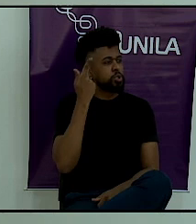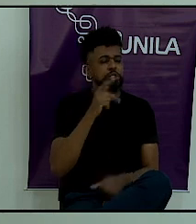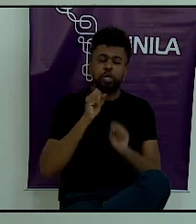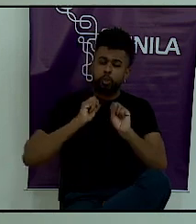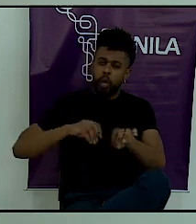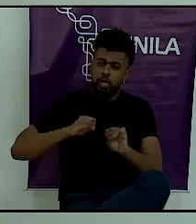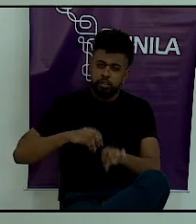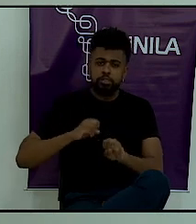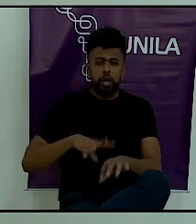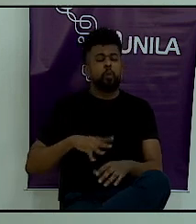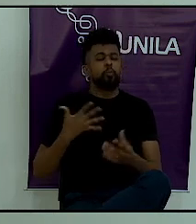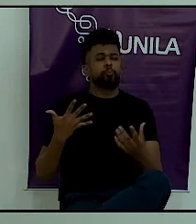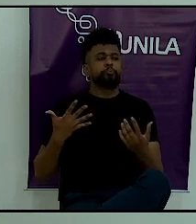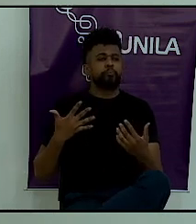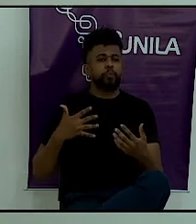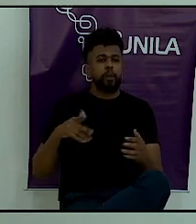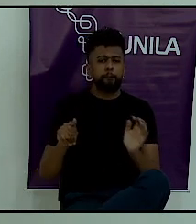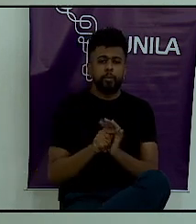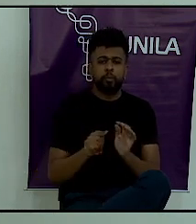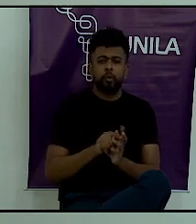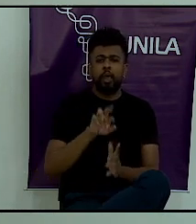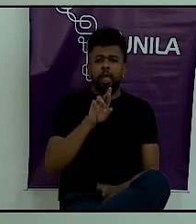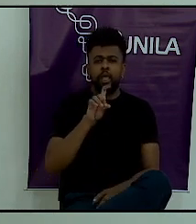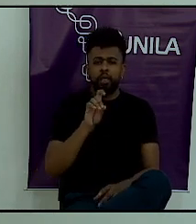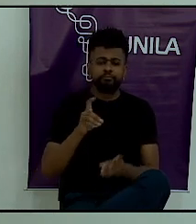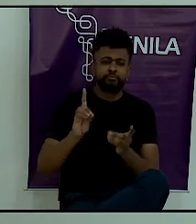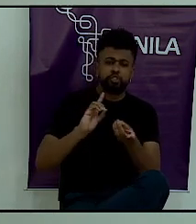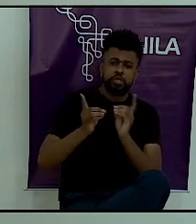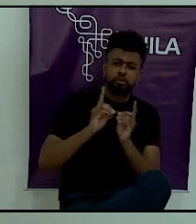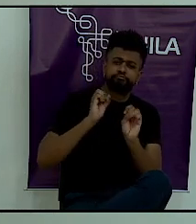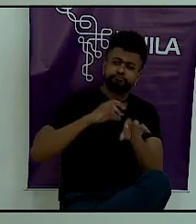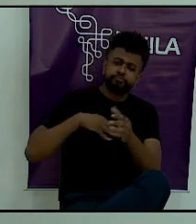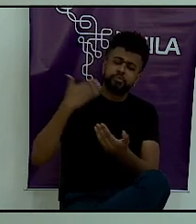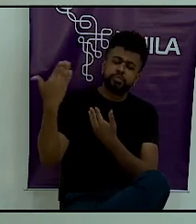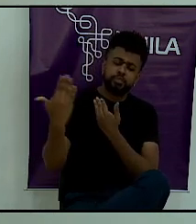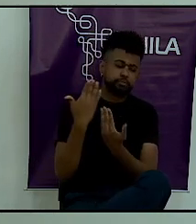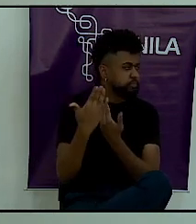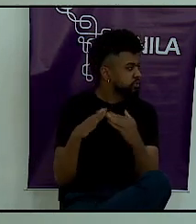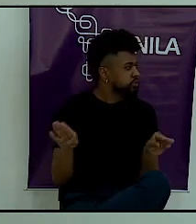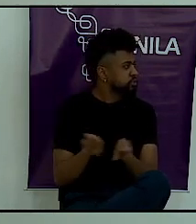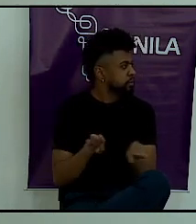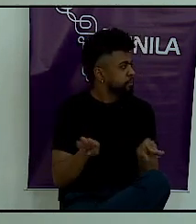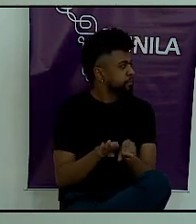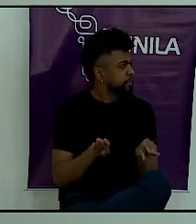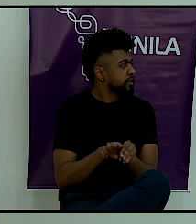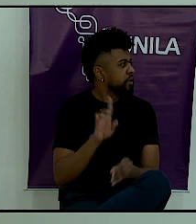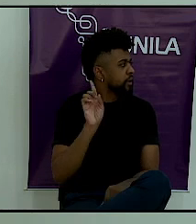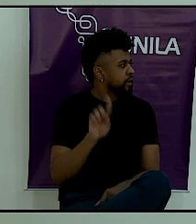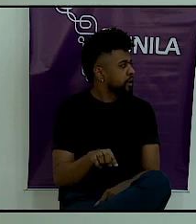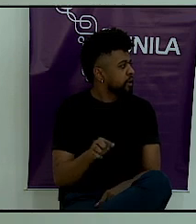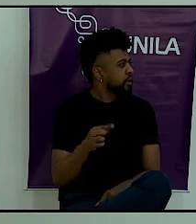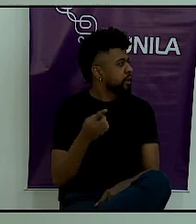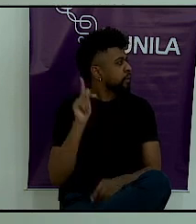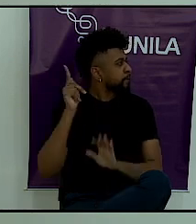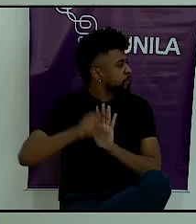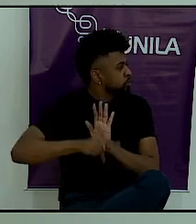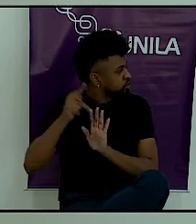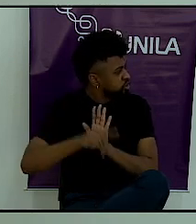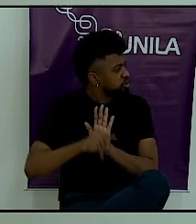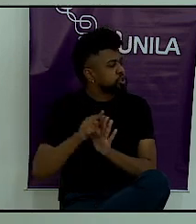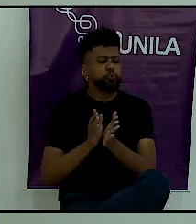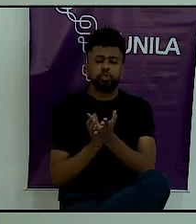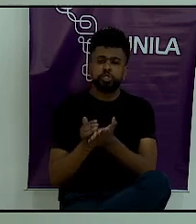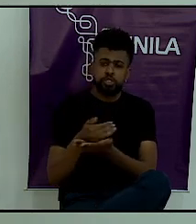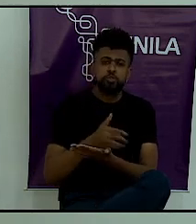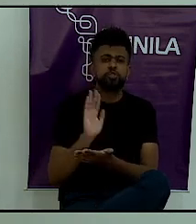Educacionais, o próprio Rede de Diálogo, Educação em Debate, que é também um projeto de extensão